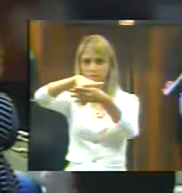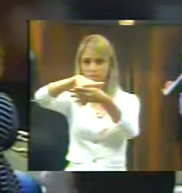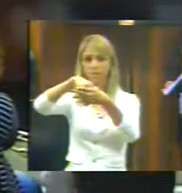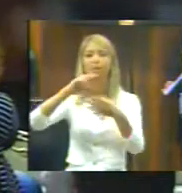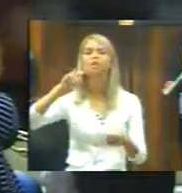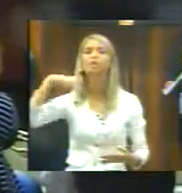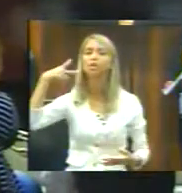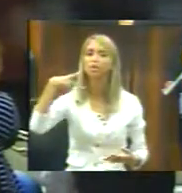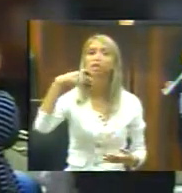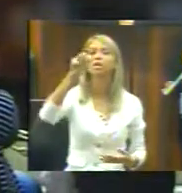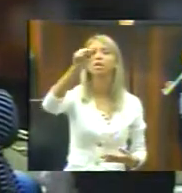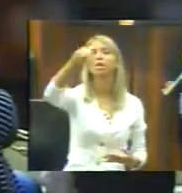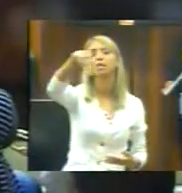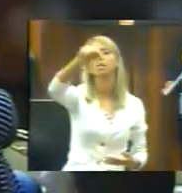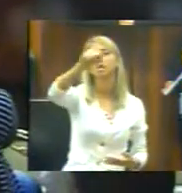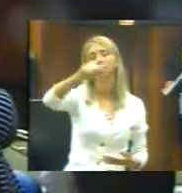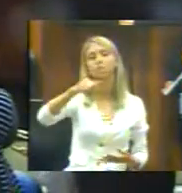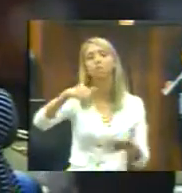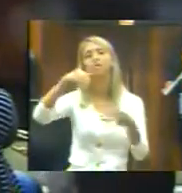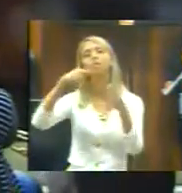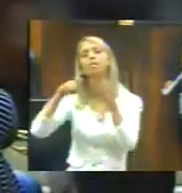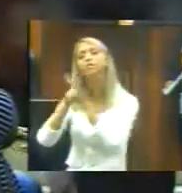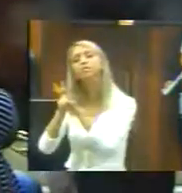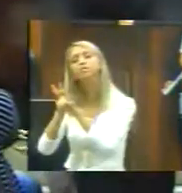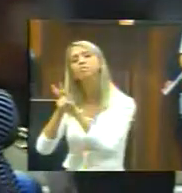Ana Beatriz Lopes de Macedo.